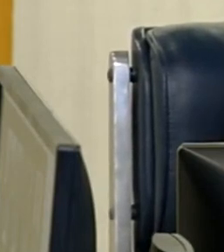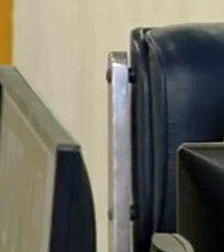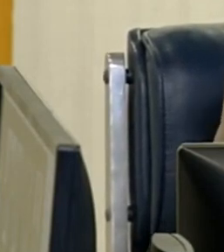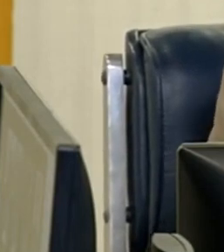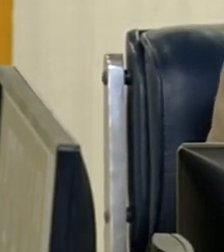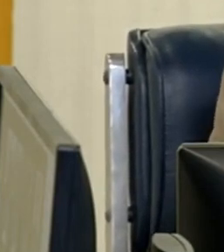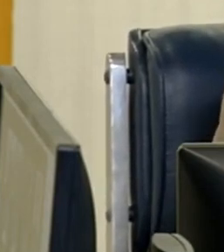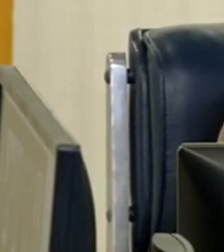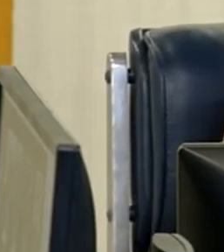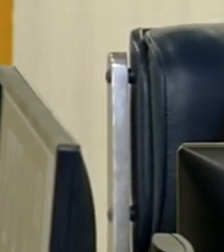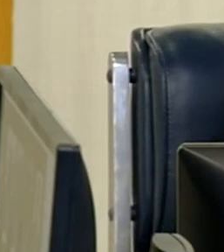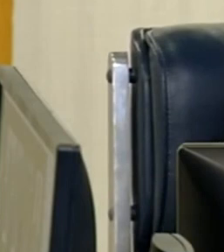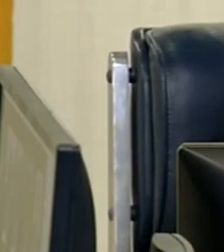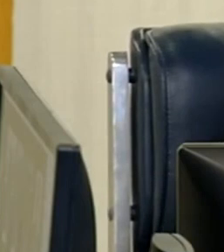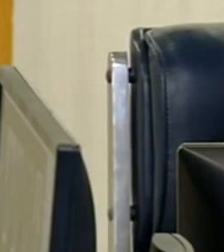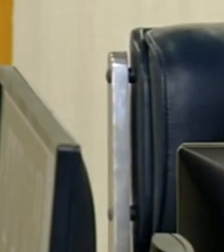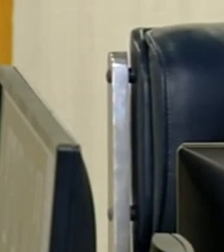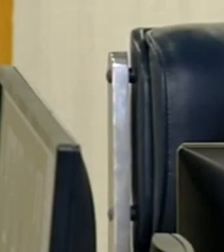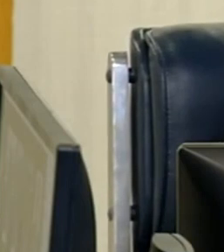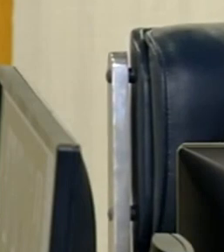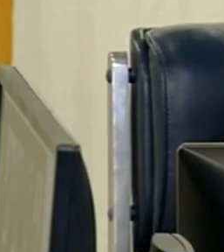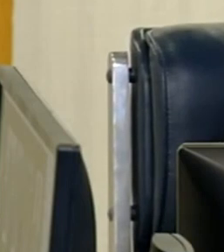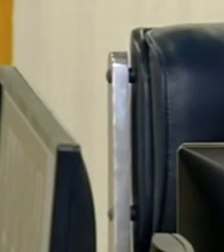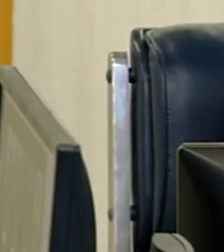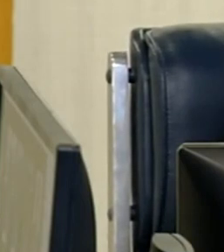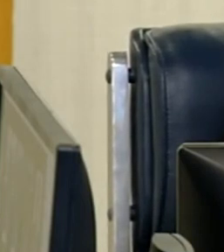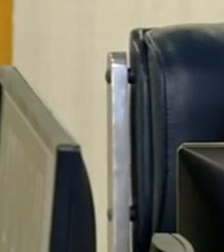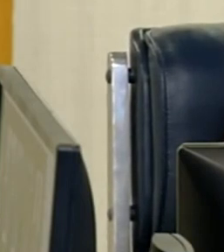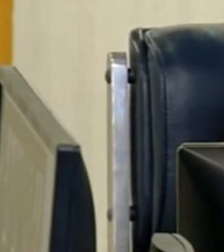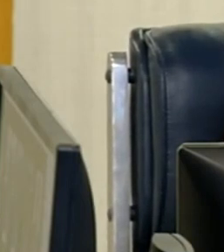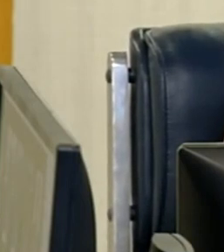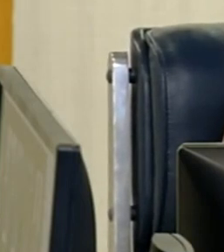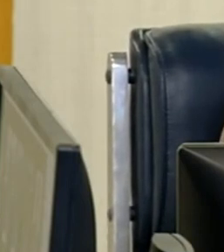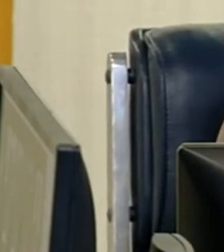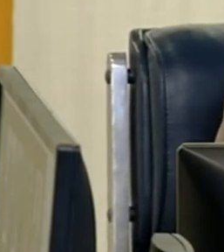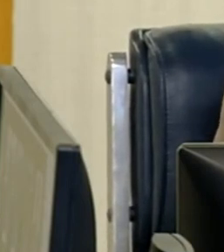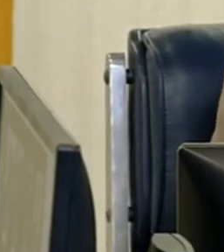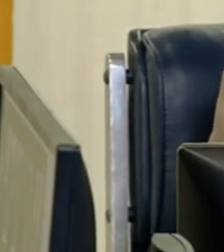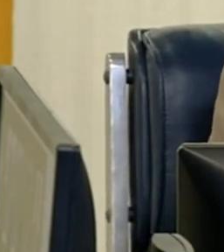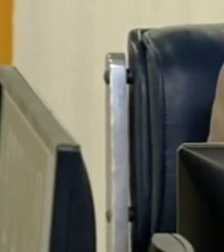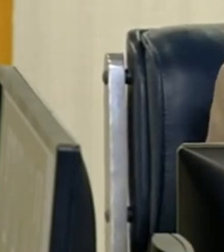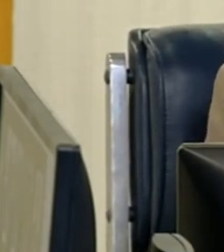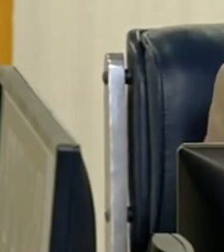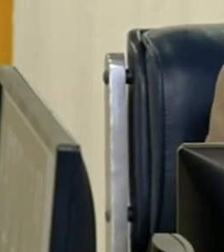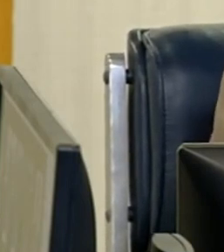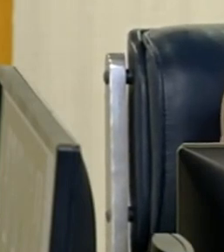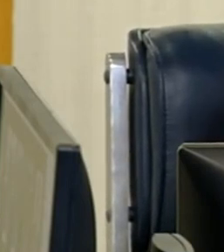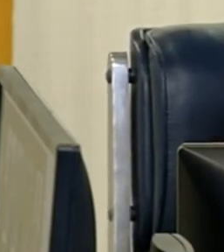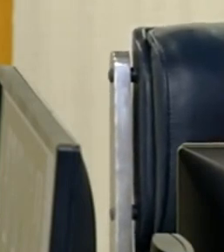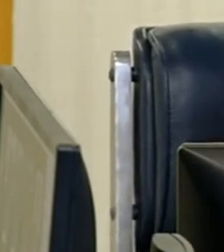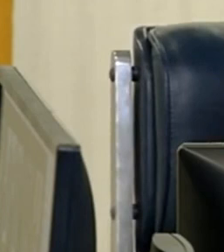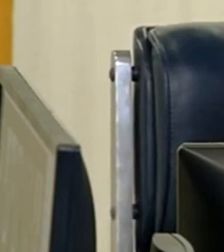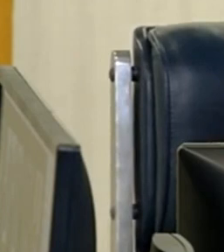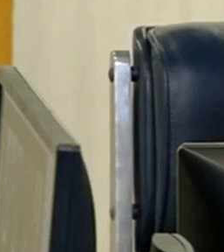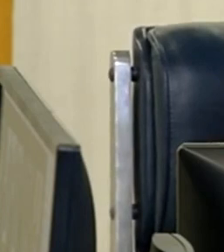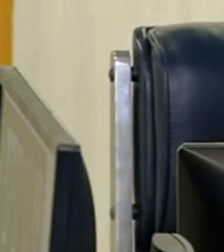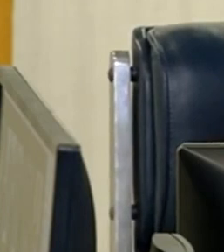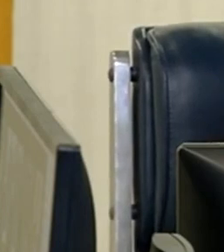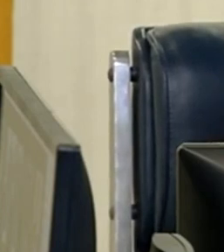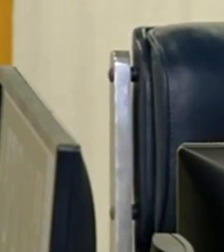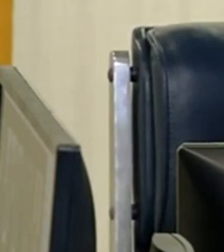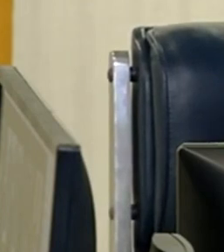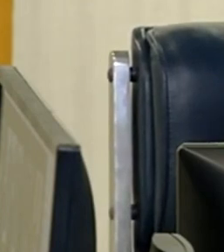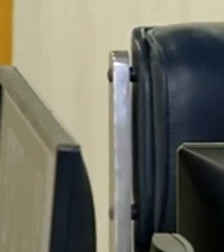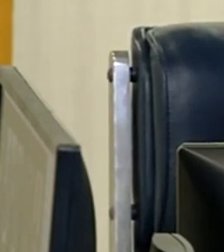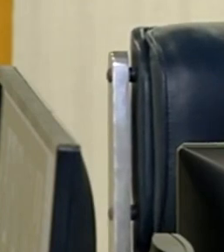período de 2005 a 2009, o senhor Silvio Hauwagen, diretor da Rádio Senado, no período de 97 a 2001, senhor Fernando